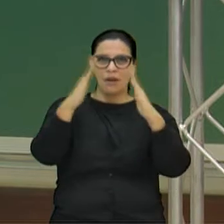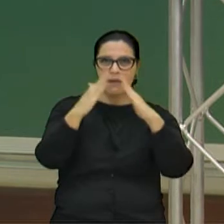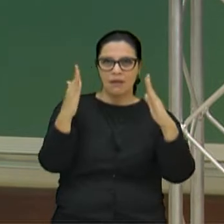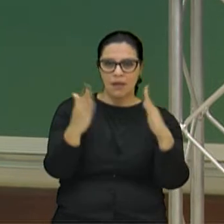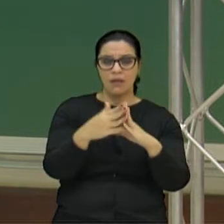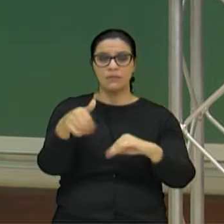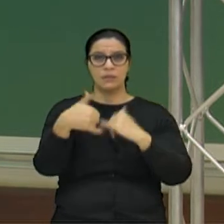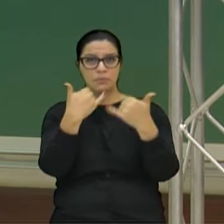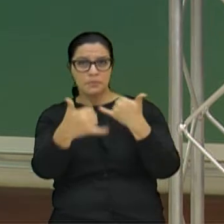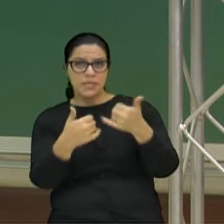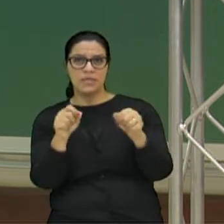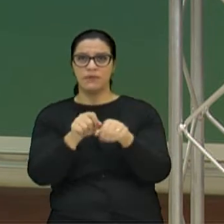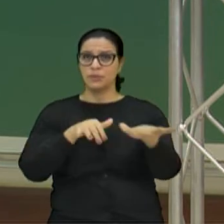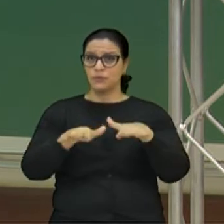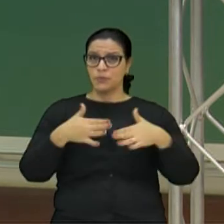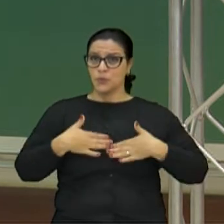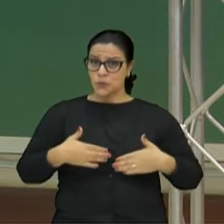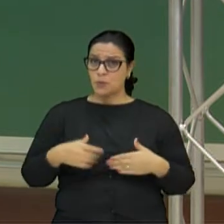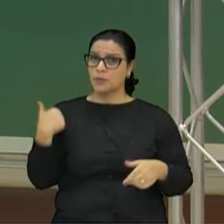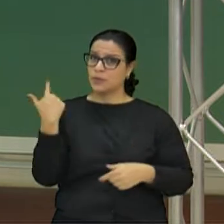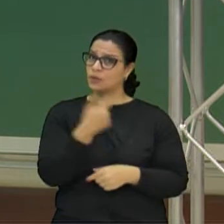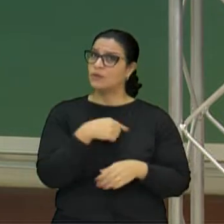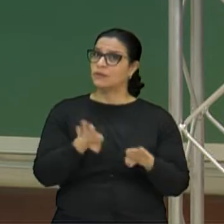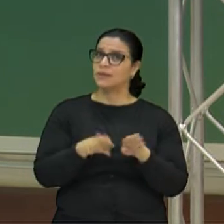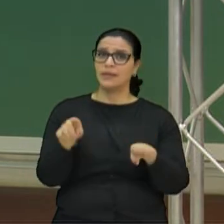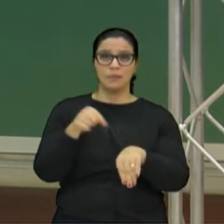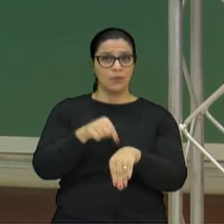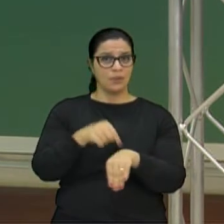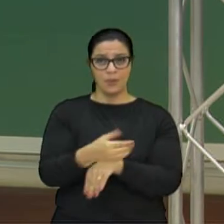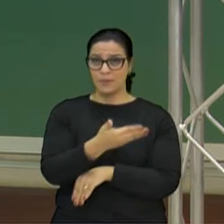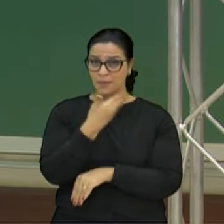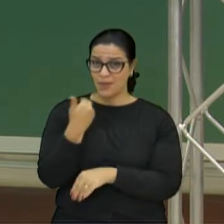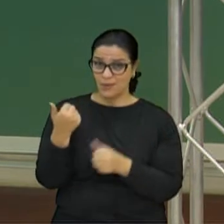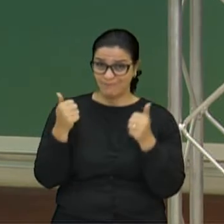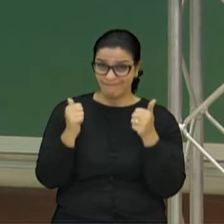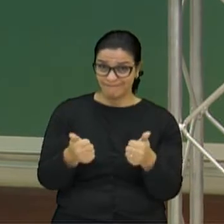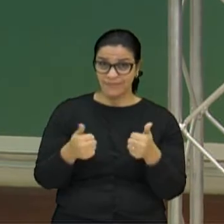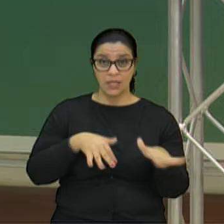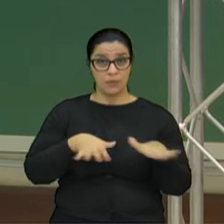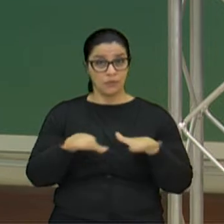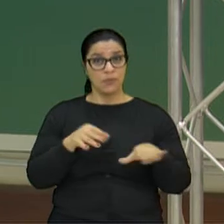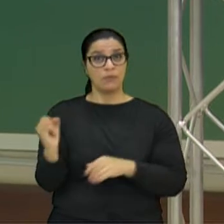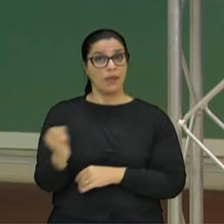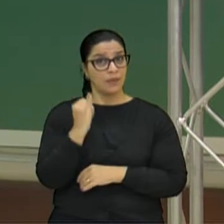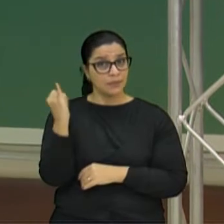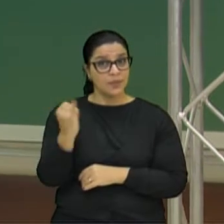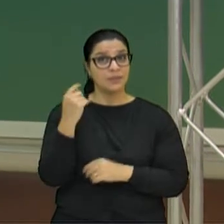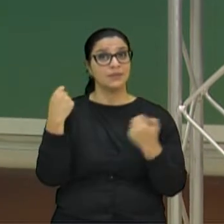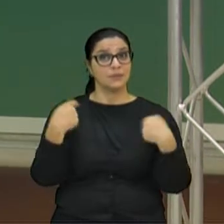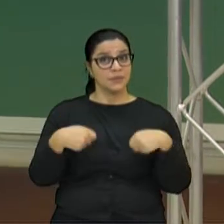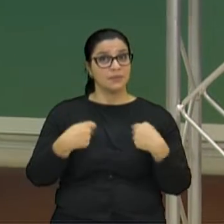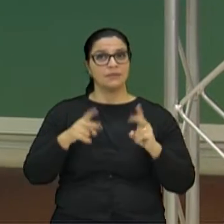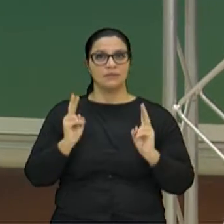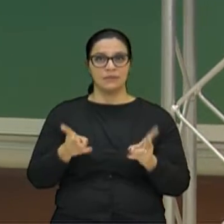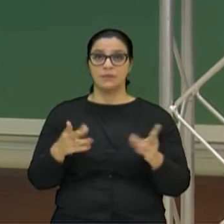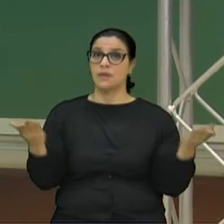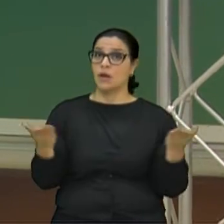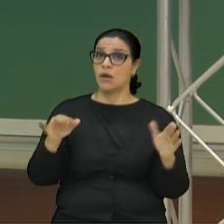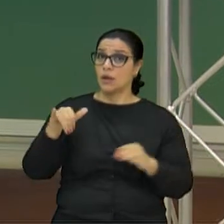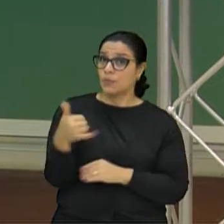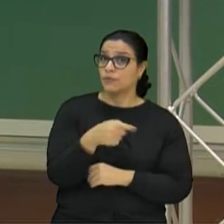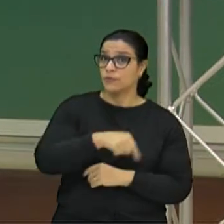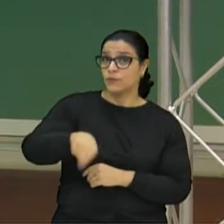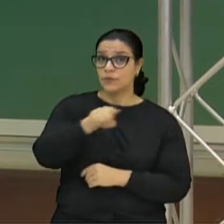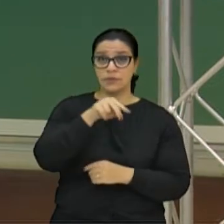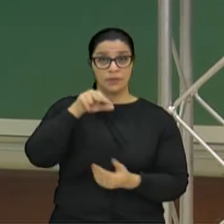física que assim nós ocupamos melhor o nosso tempo também, né? Então o movimento é sempre necessário. E já aproveita que